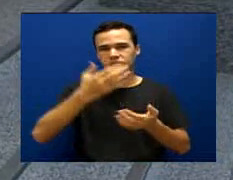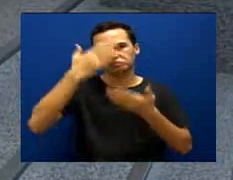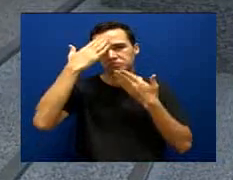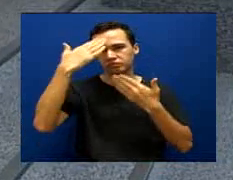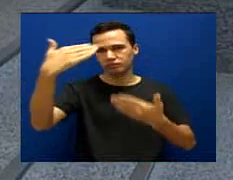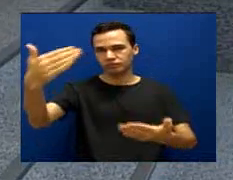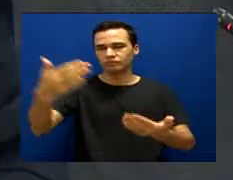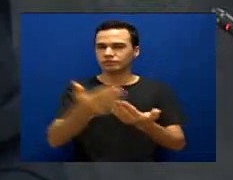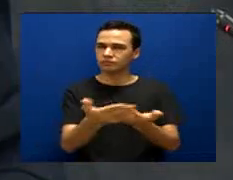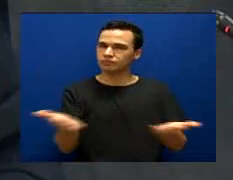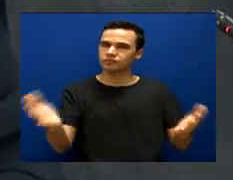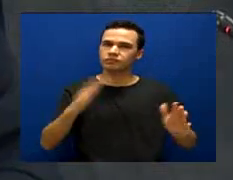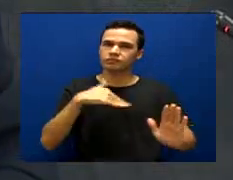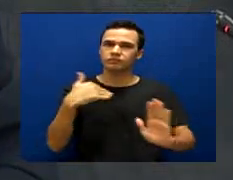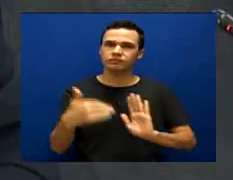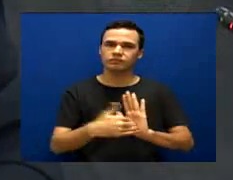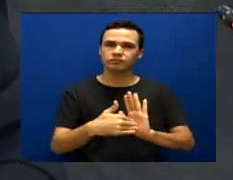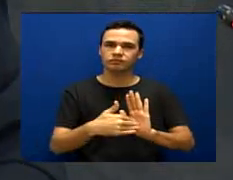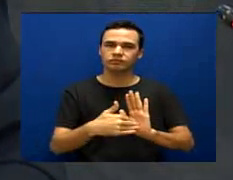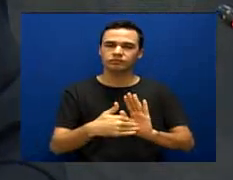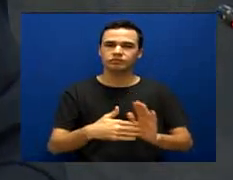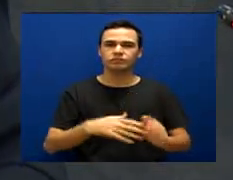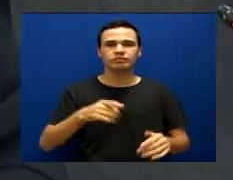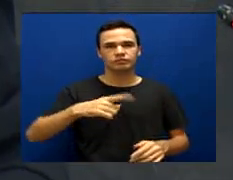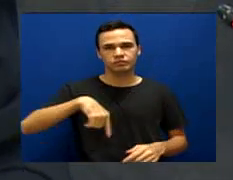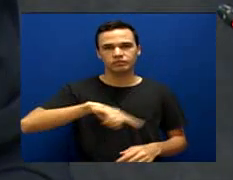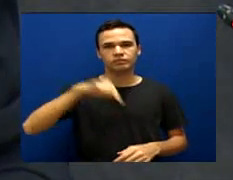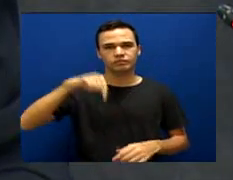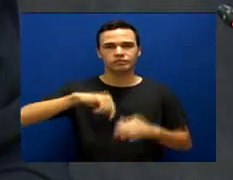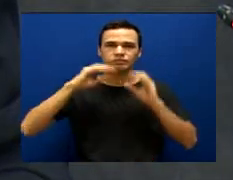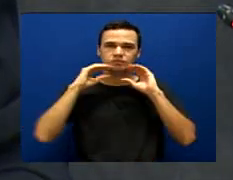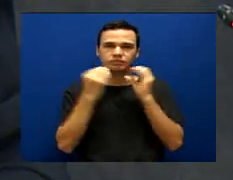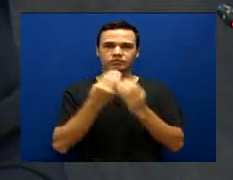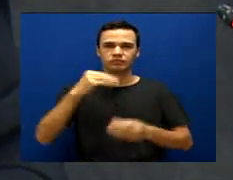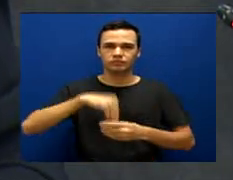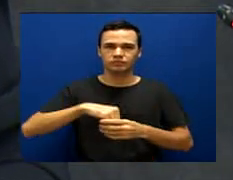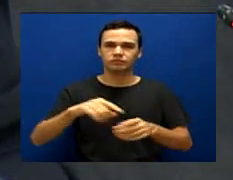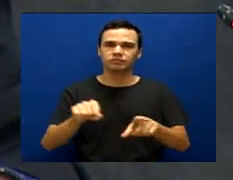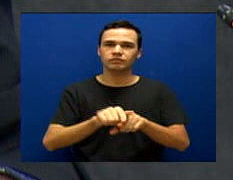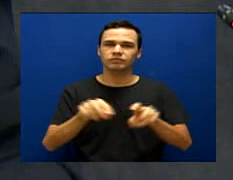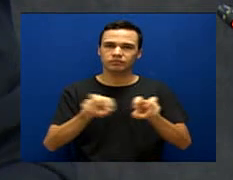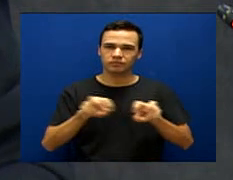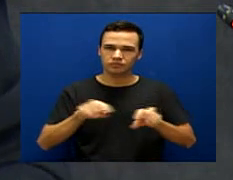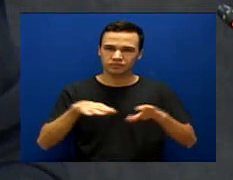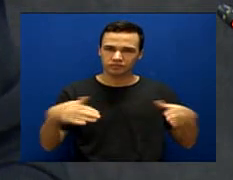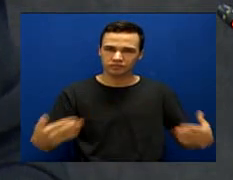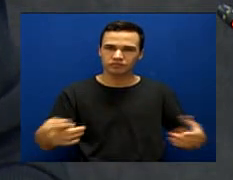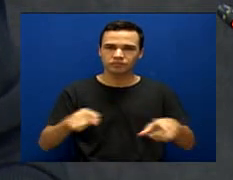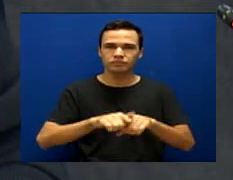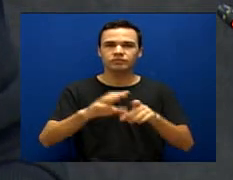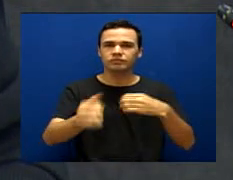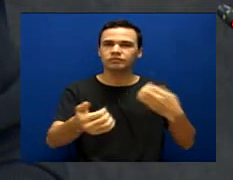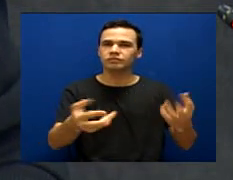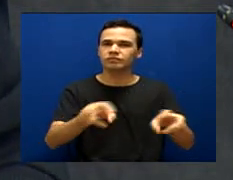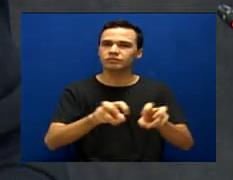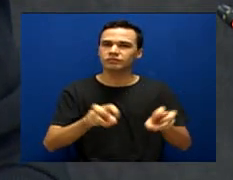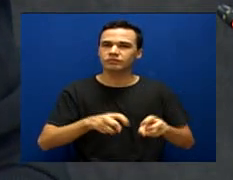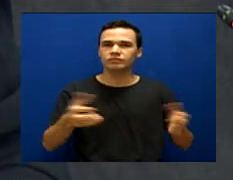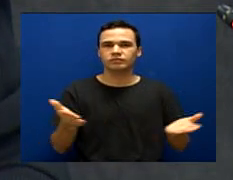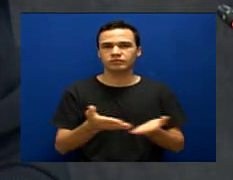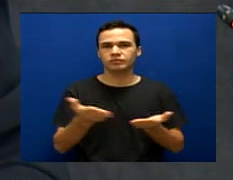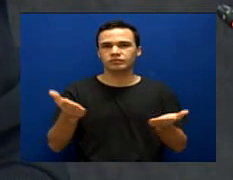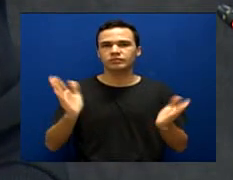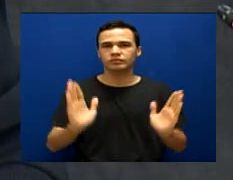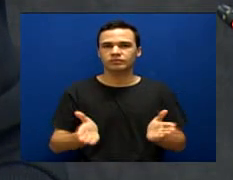as pessoas aqui no nosso plenário, na nossa mesa principal e as autoridades nominadas aqui